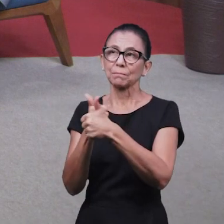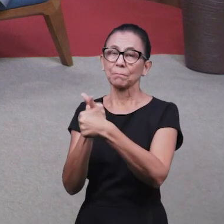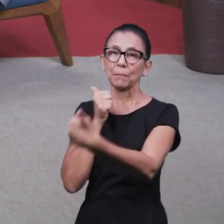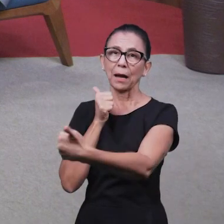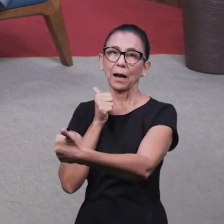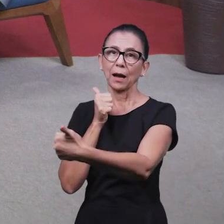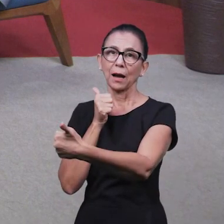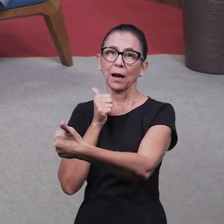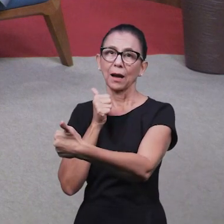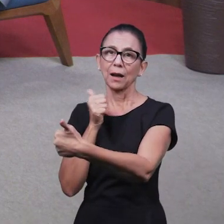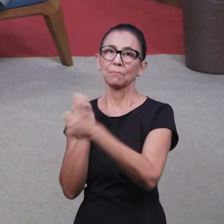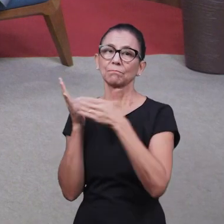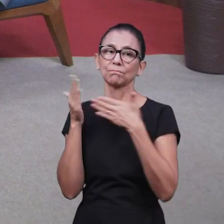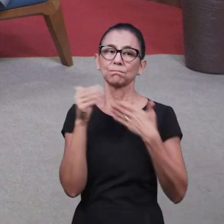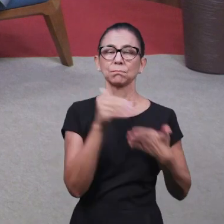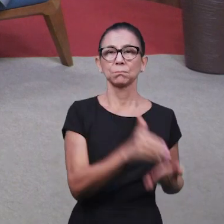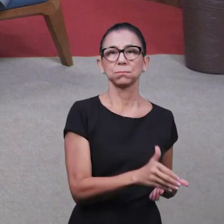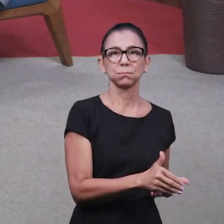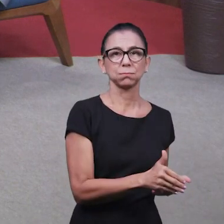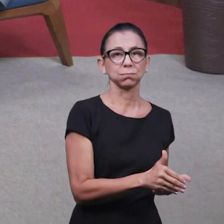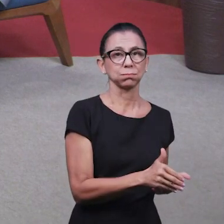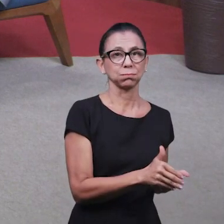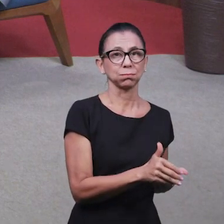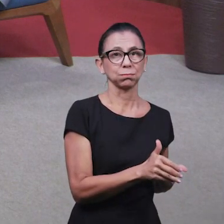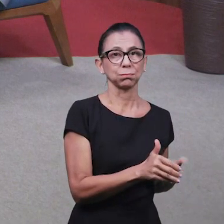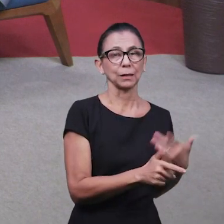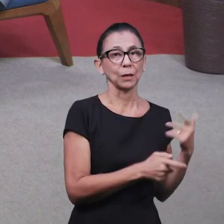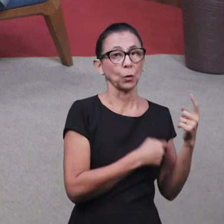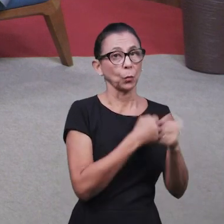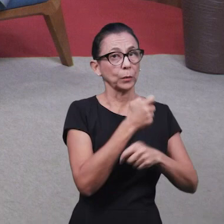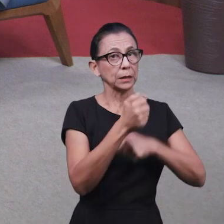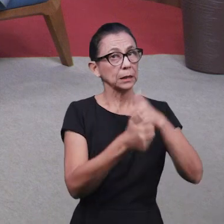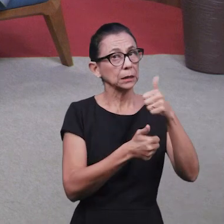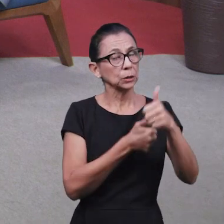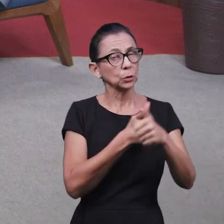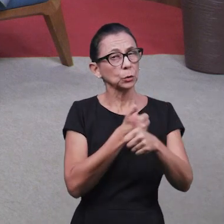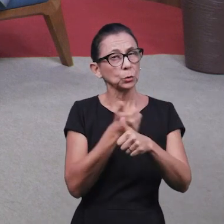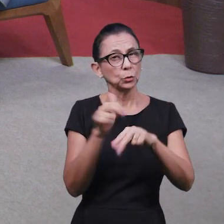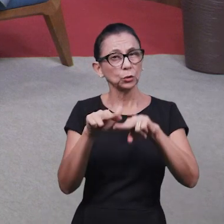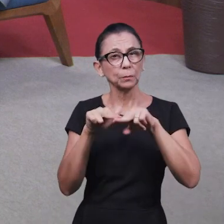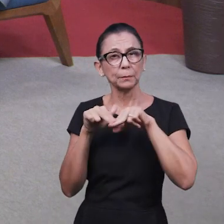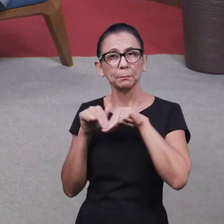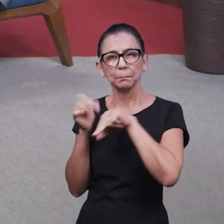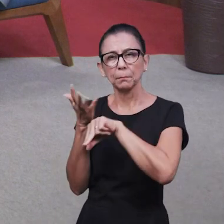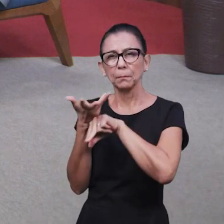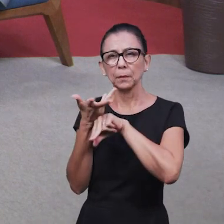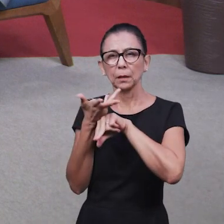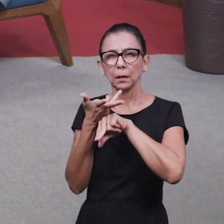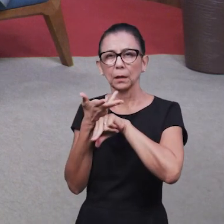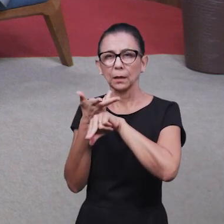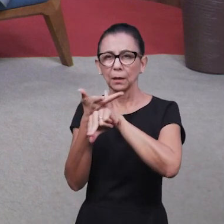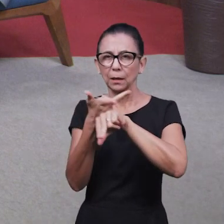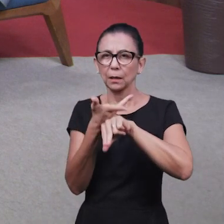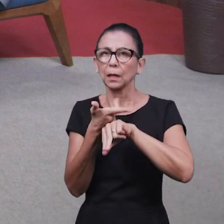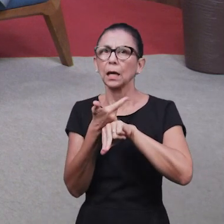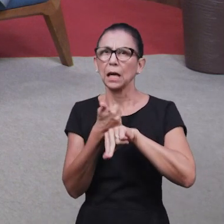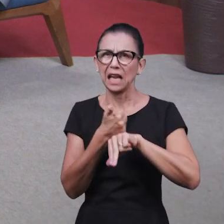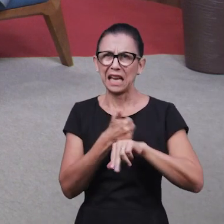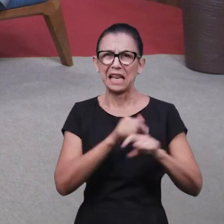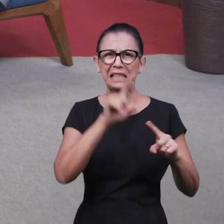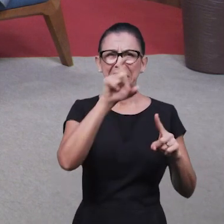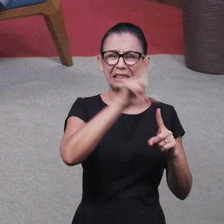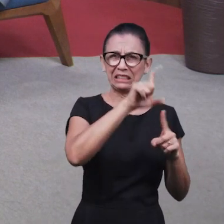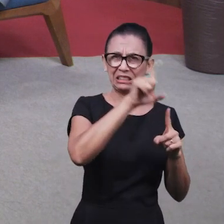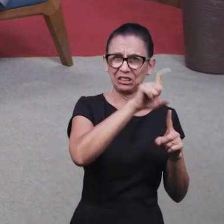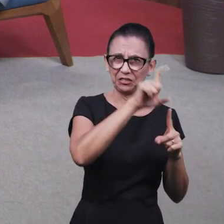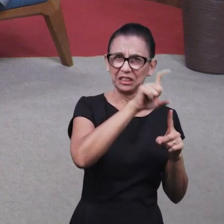perigo muito grande do engano, a doutrina, inclusive, o texto usa a expressão, né, doutrina de demônios,